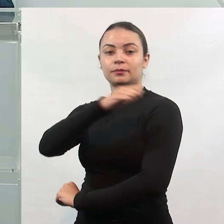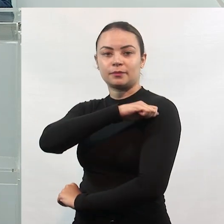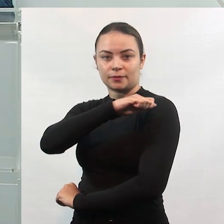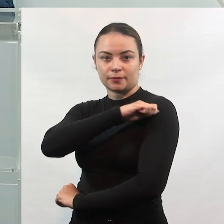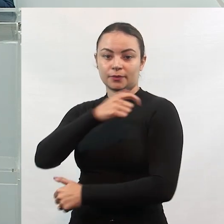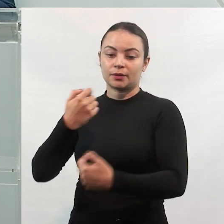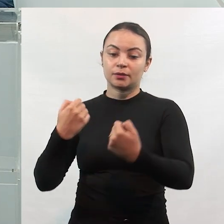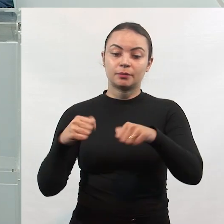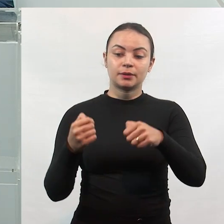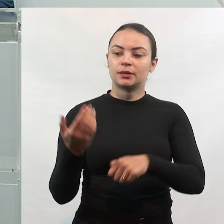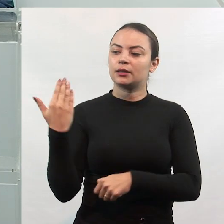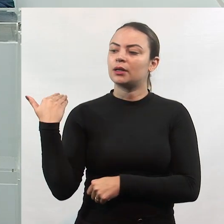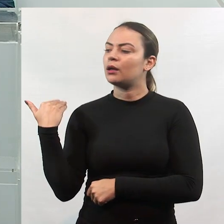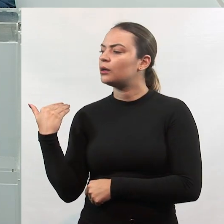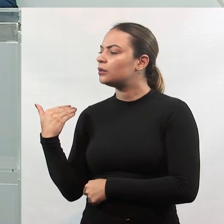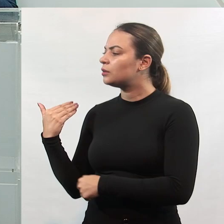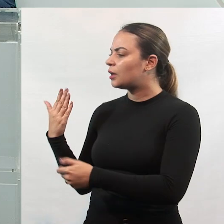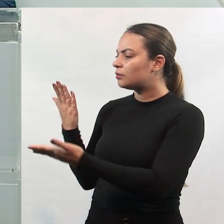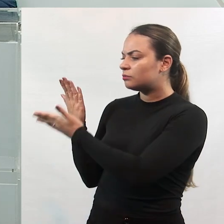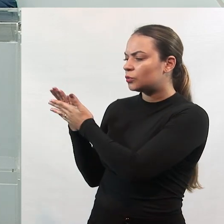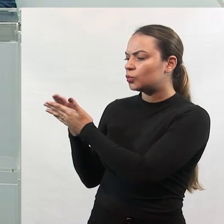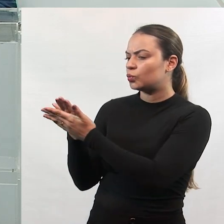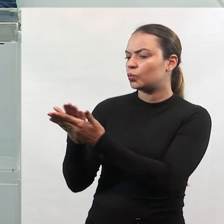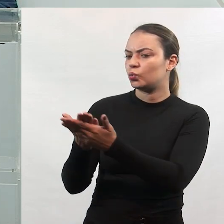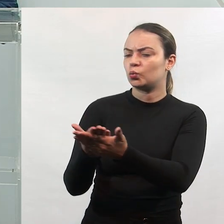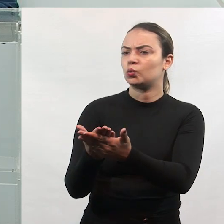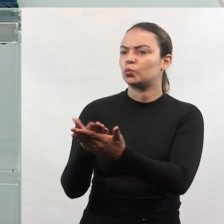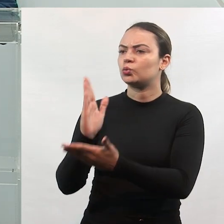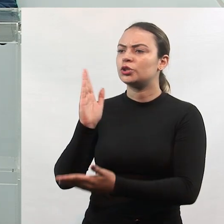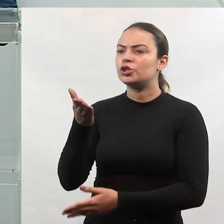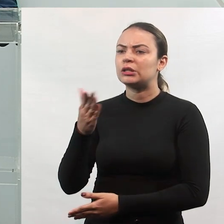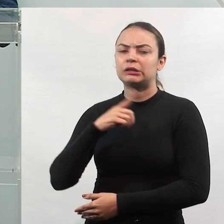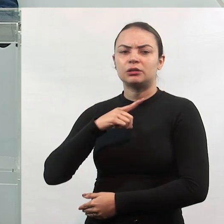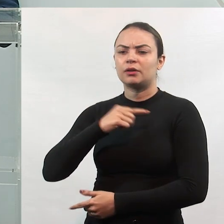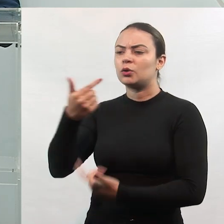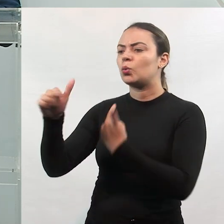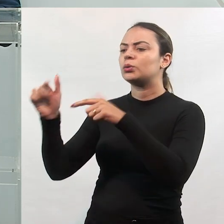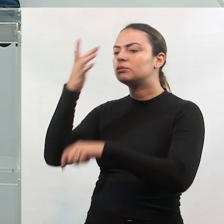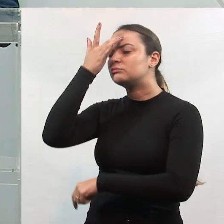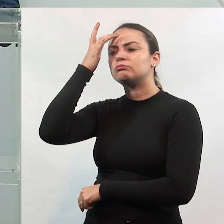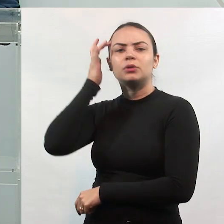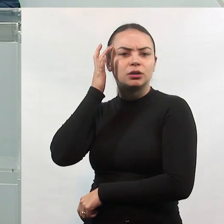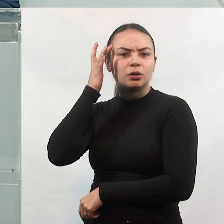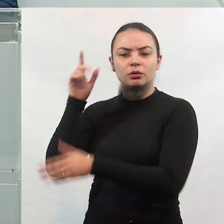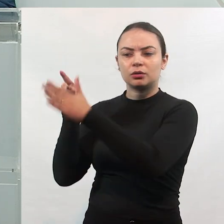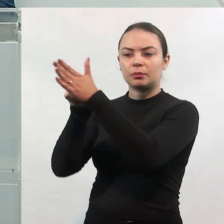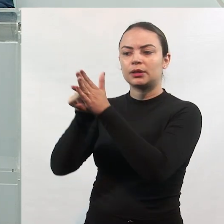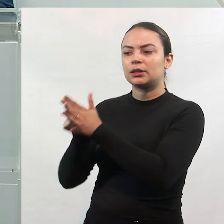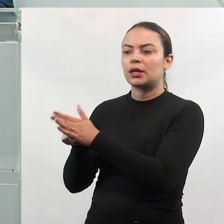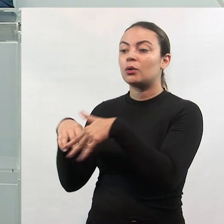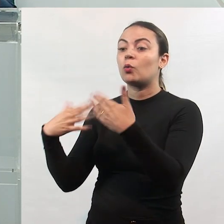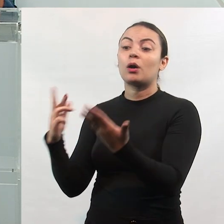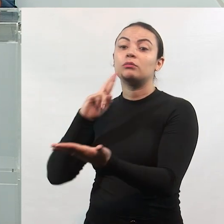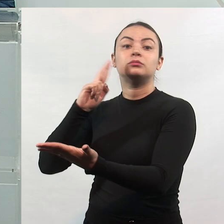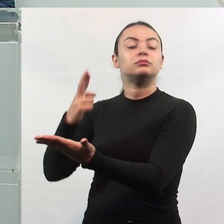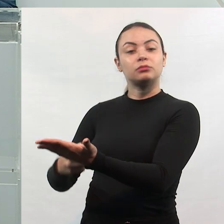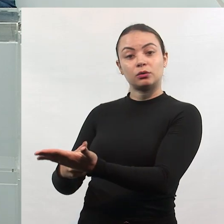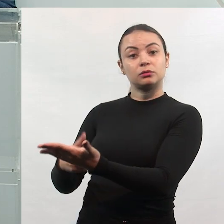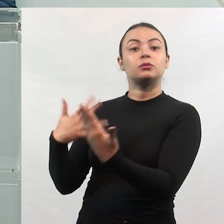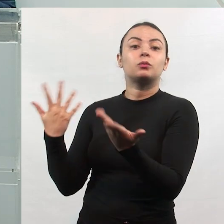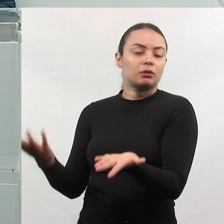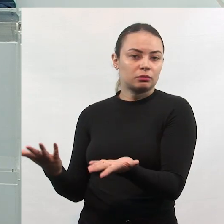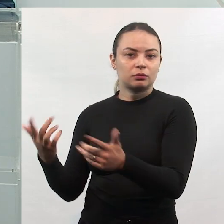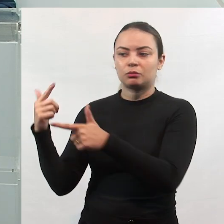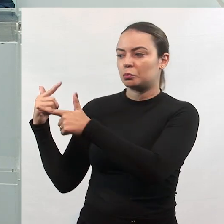que a pesquisa que tu está propondo fazer é diferente, né? Ou em que parte ela contribui com esses achados